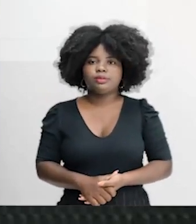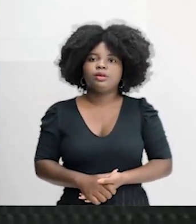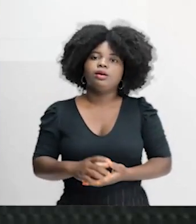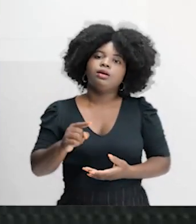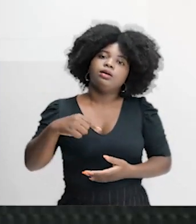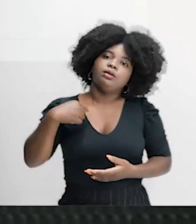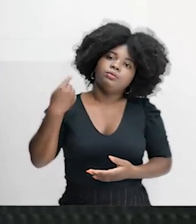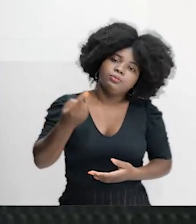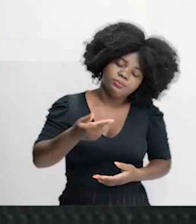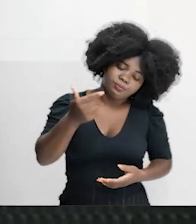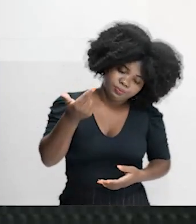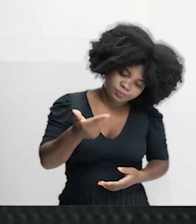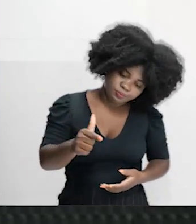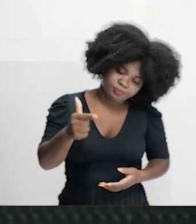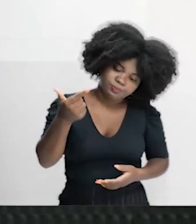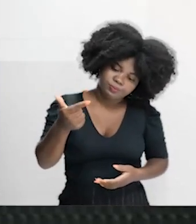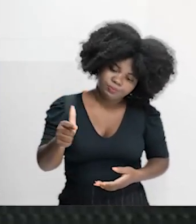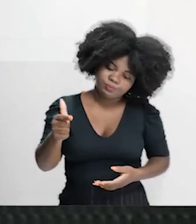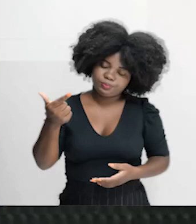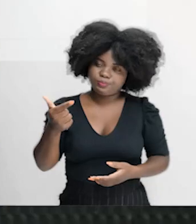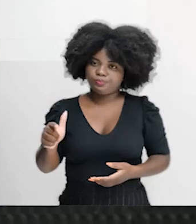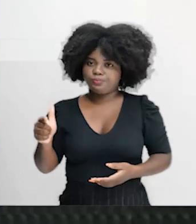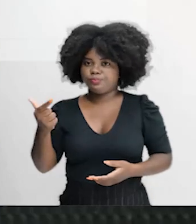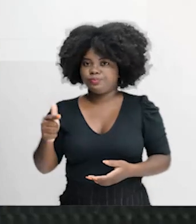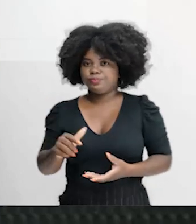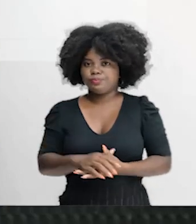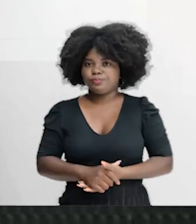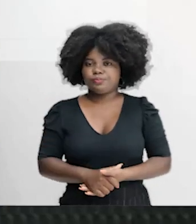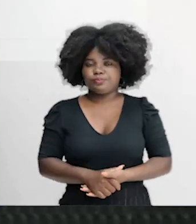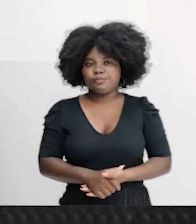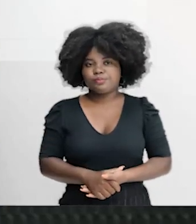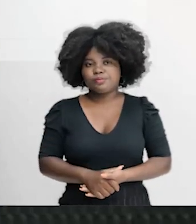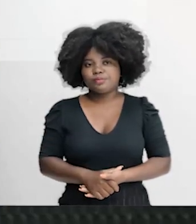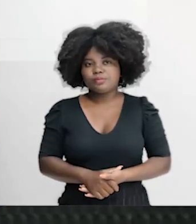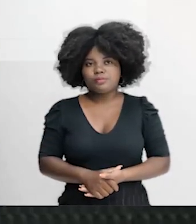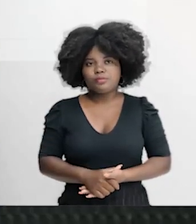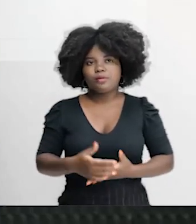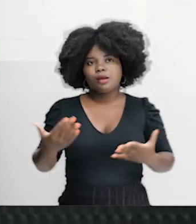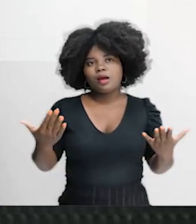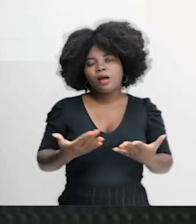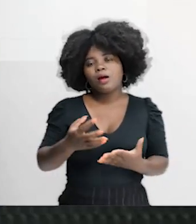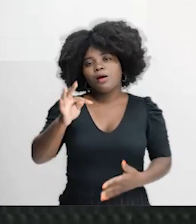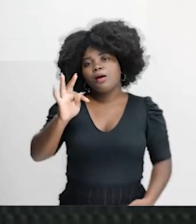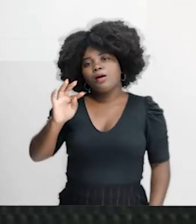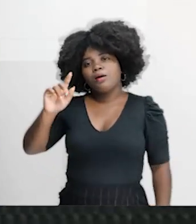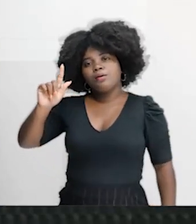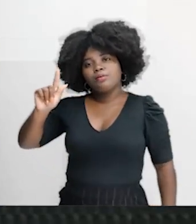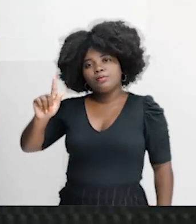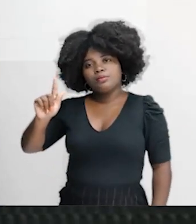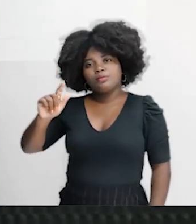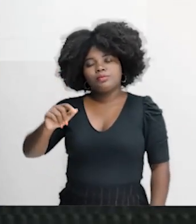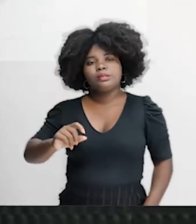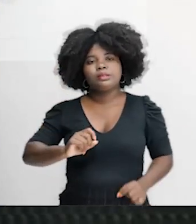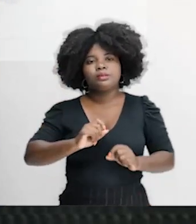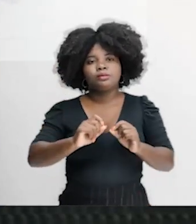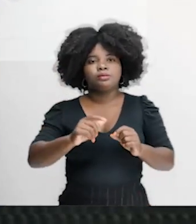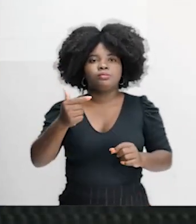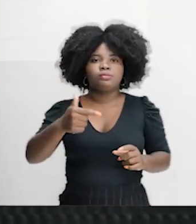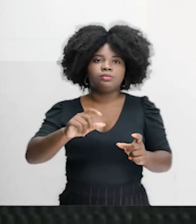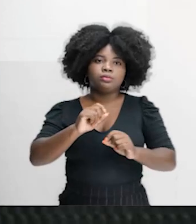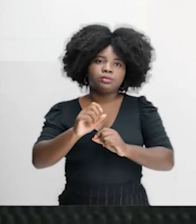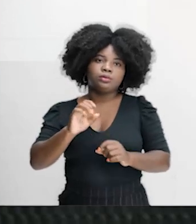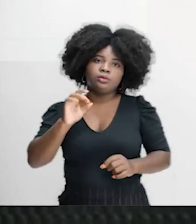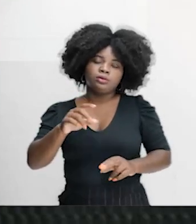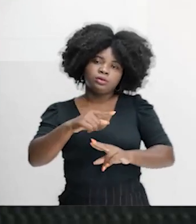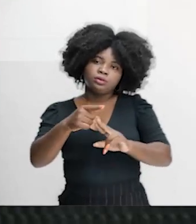Depois ele vai se repetindo em 2π, de 2π a 2π. No caso da função tangente, essa repetição é só